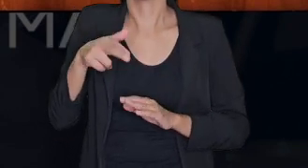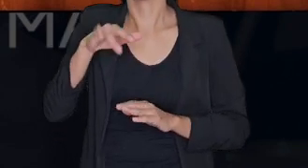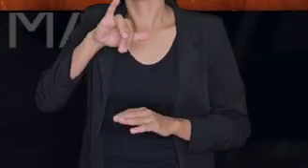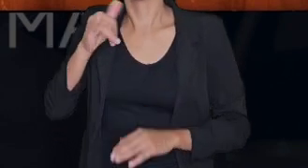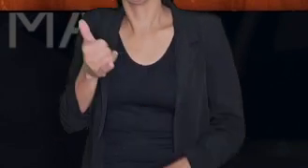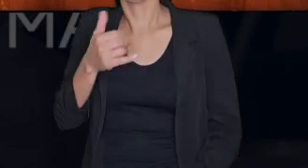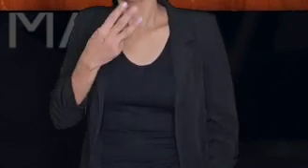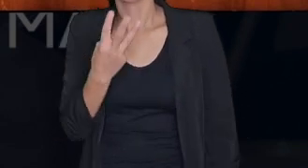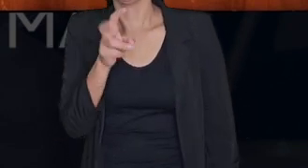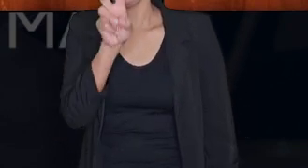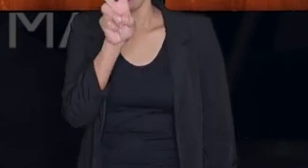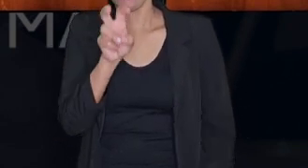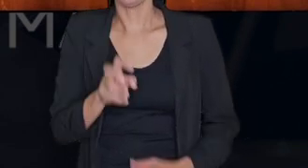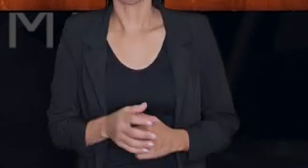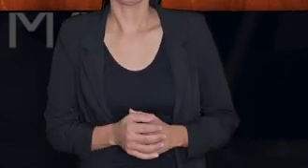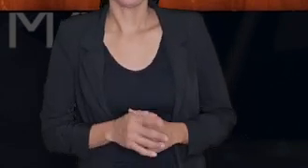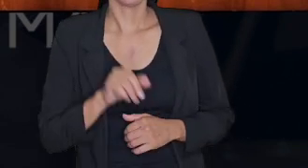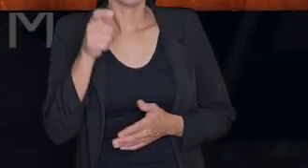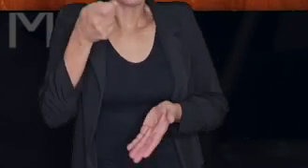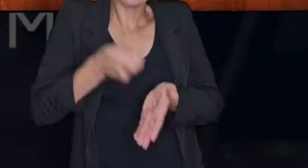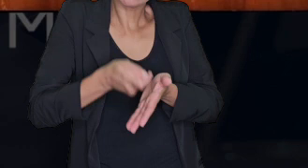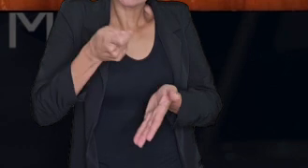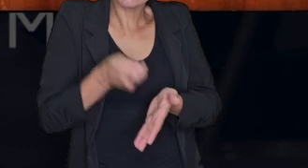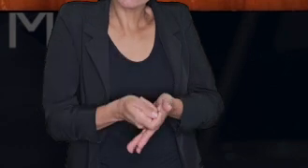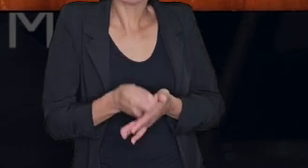da Resolução CNJ 35.